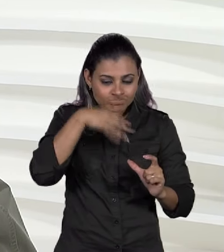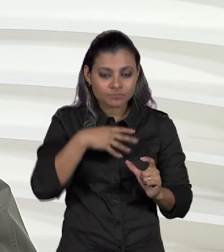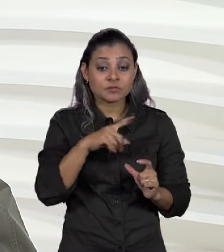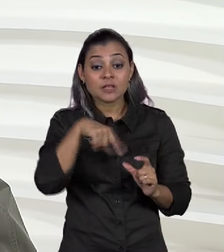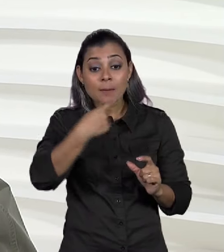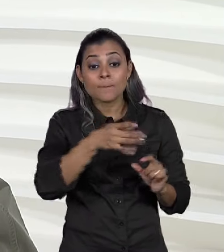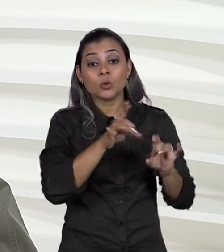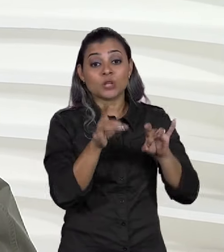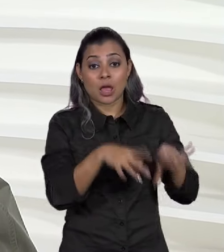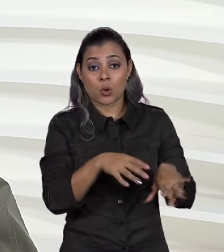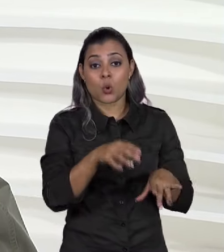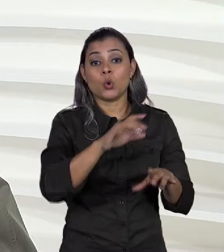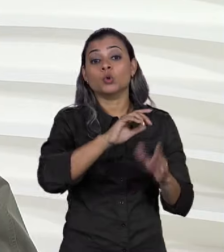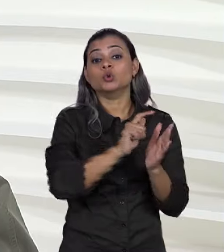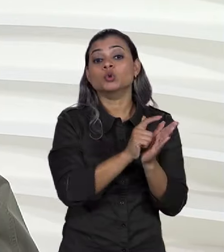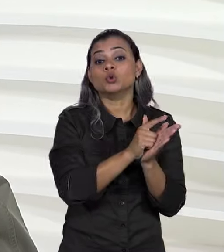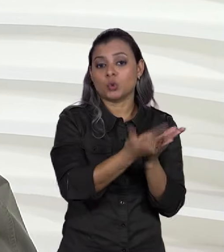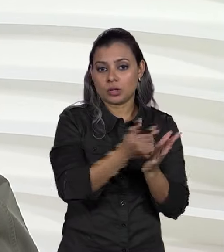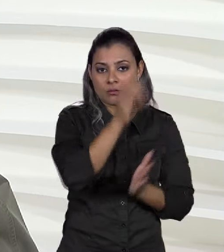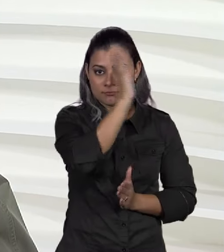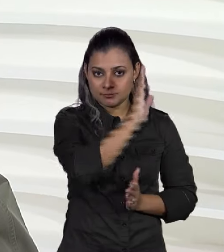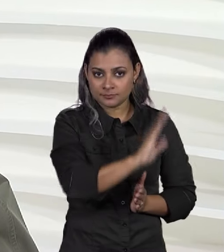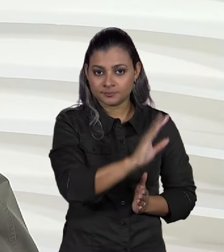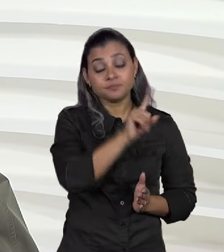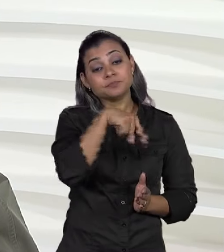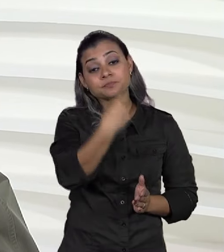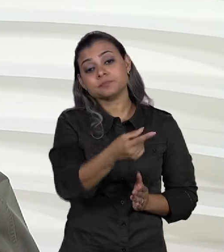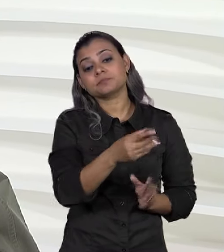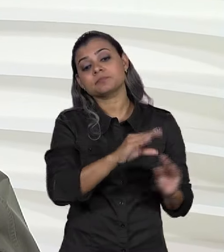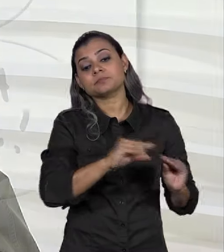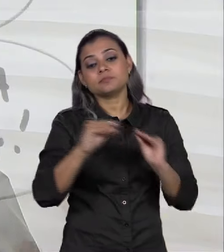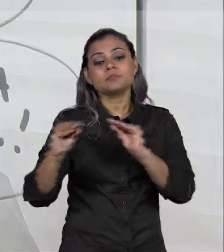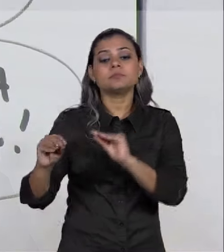Jornal do Brasil e botou o Pasquim